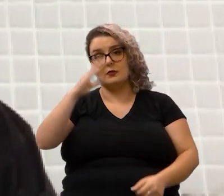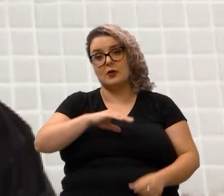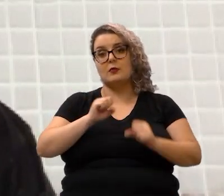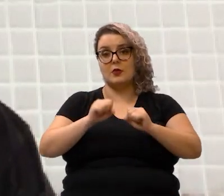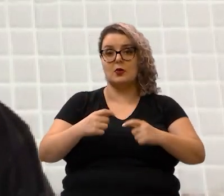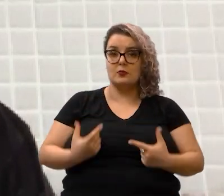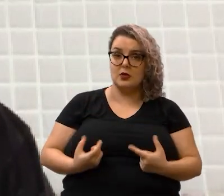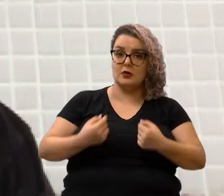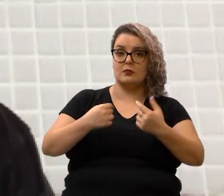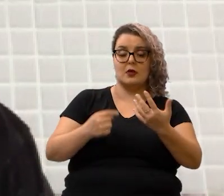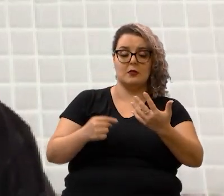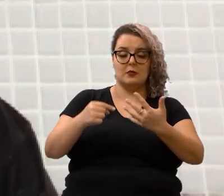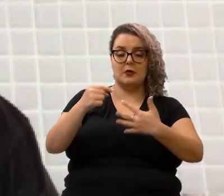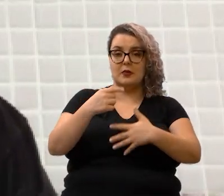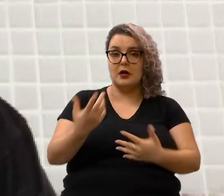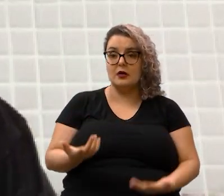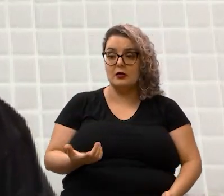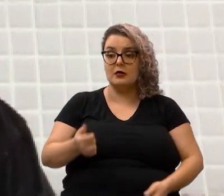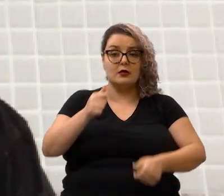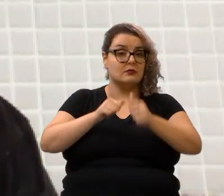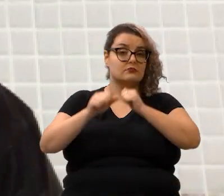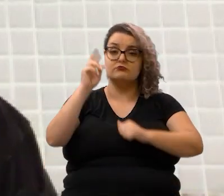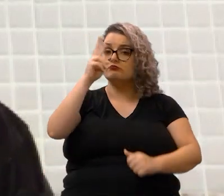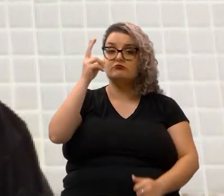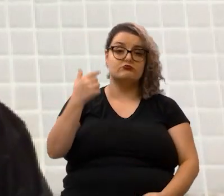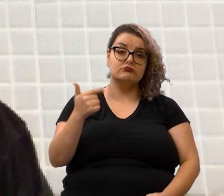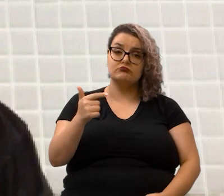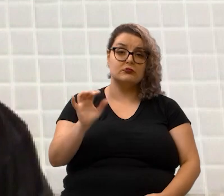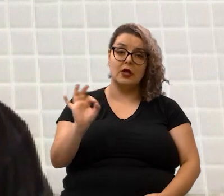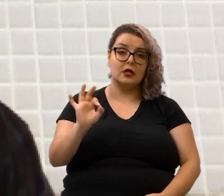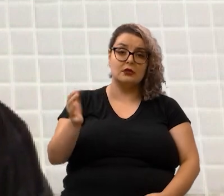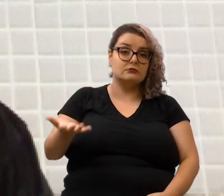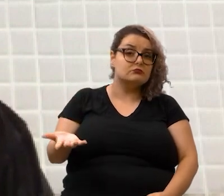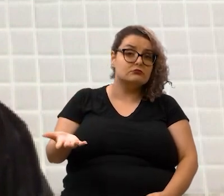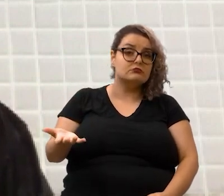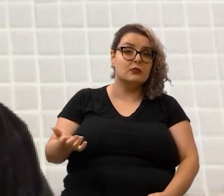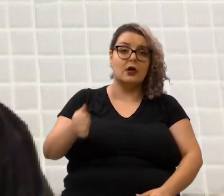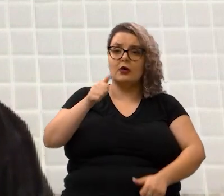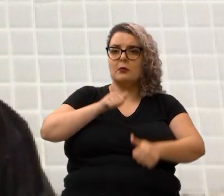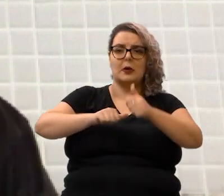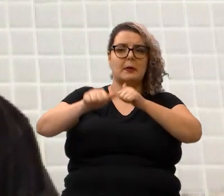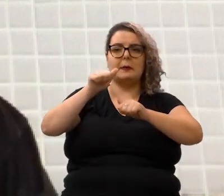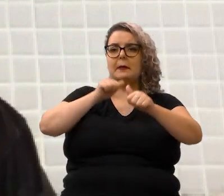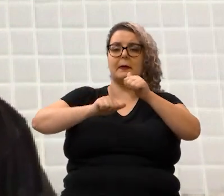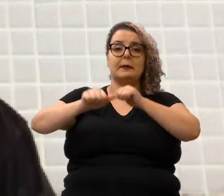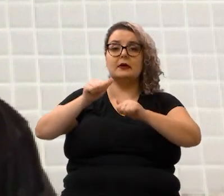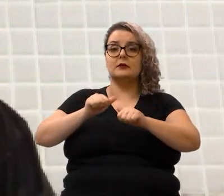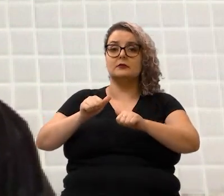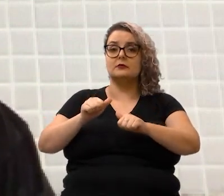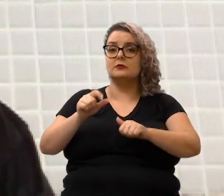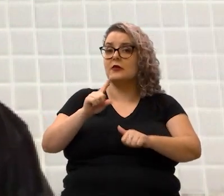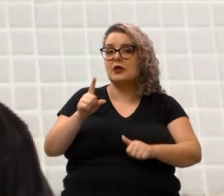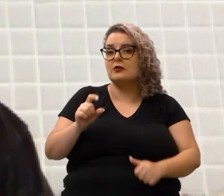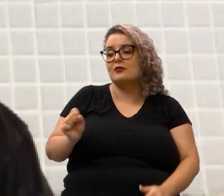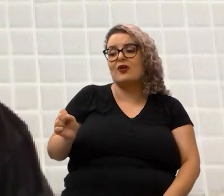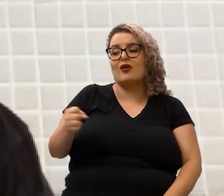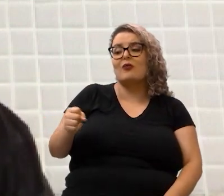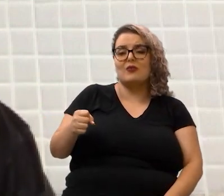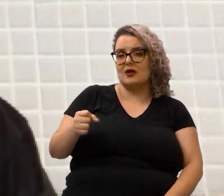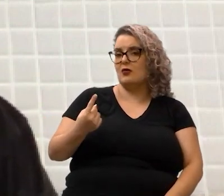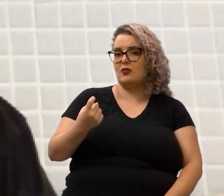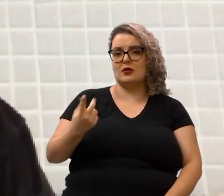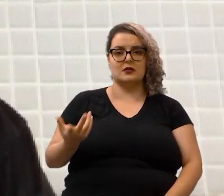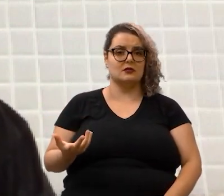causar câncer, pode causar isso, mas na bebida alcoólica não. A bebida alcoólica o pessoal toma, só que não fica numa cervejinha,